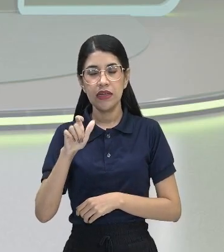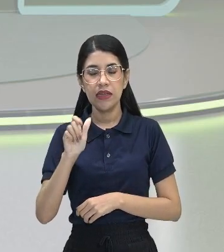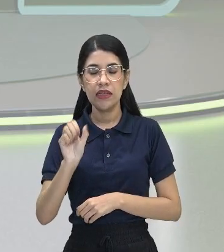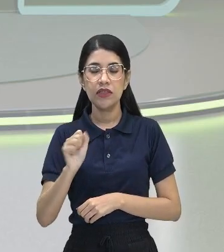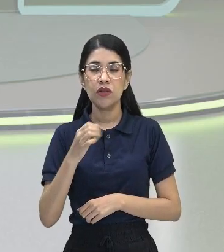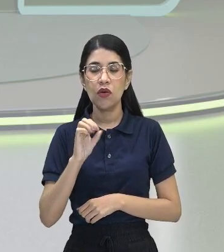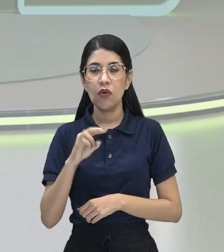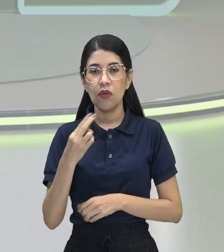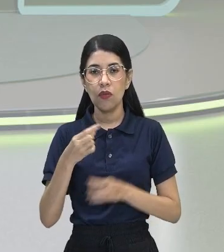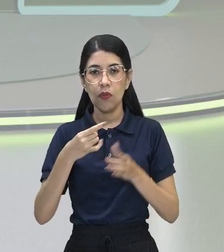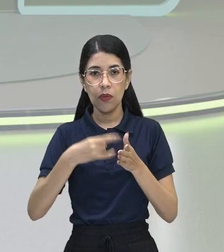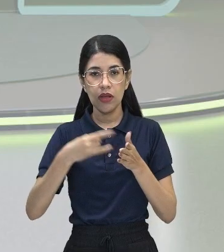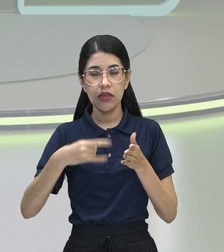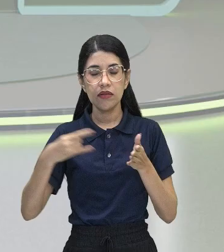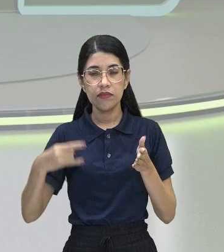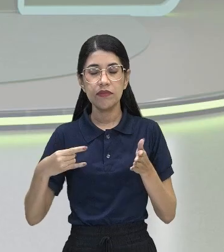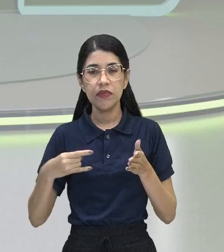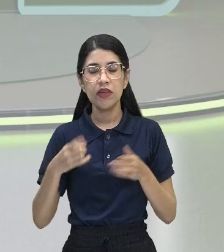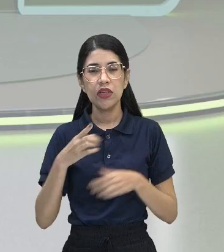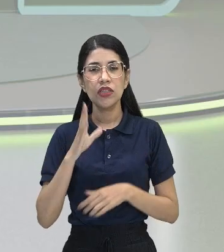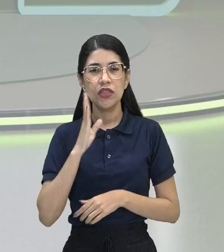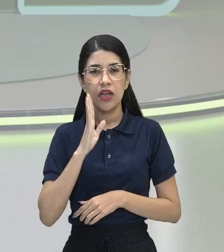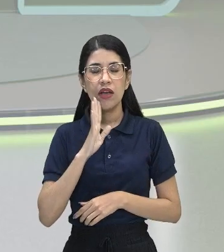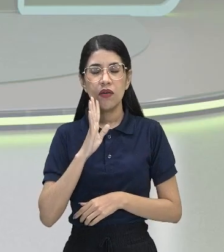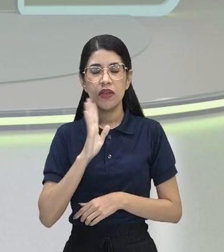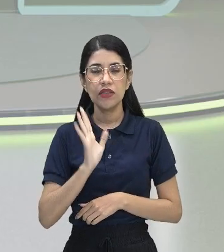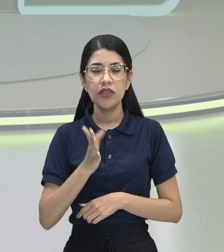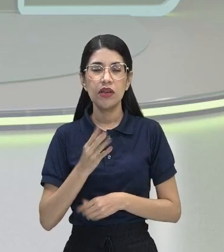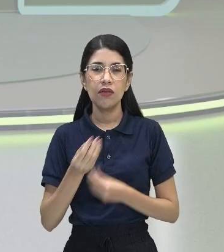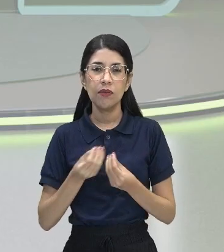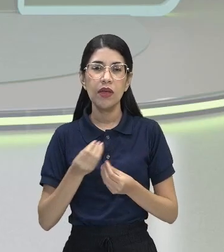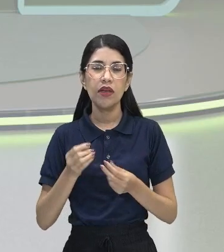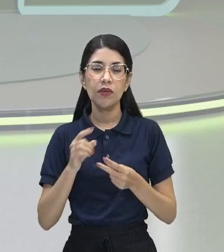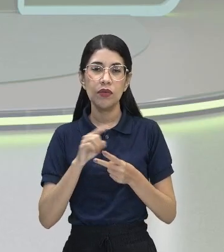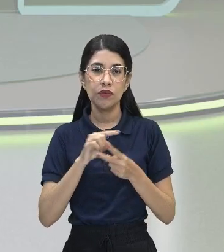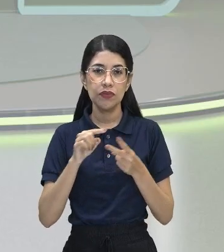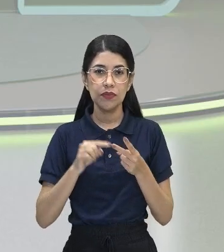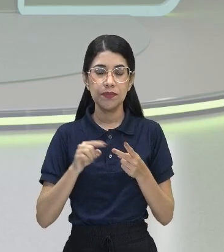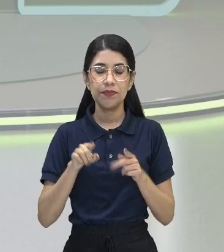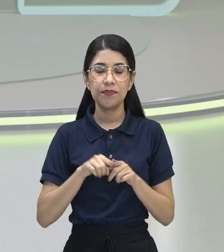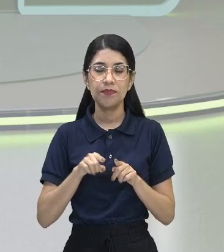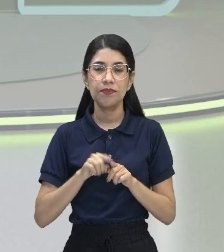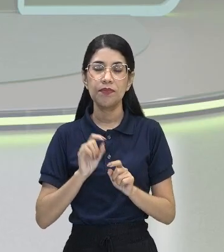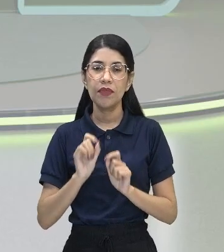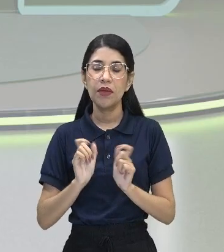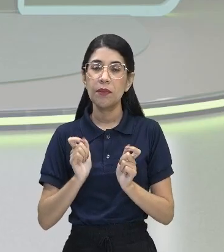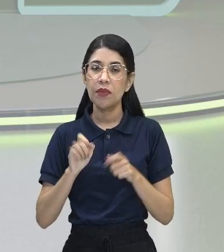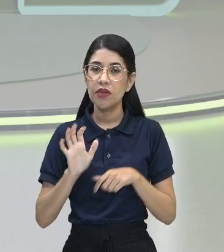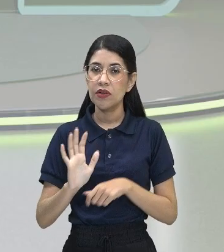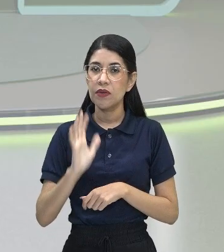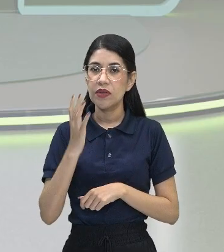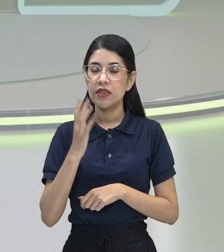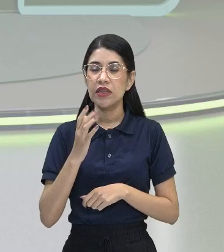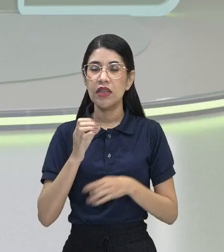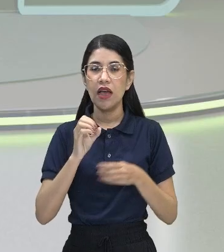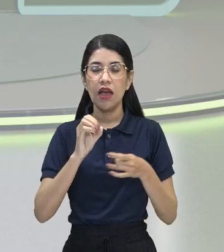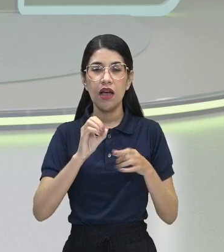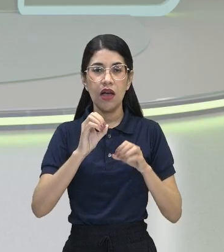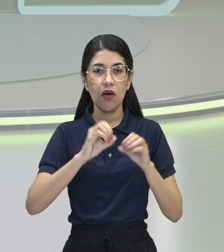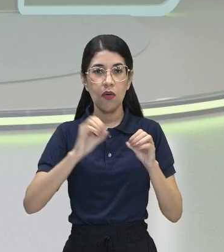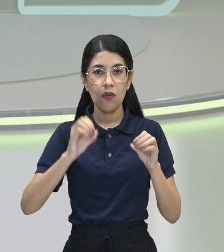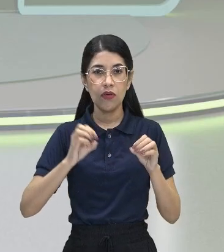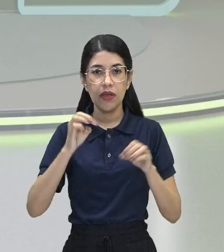que a gente já conhece como reflexão e refração, né? Que podem acontecer tanto com ondas mecânicas